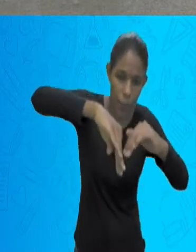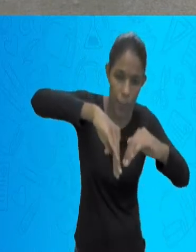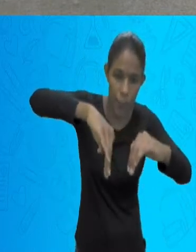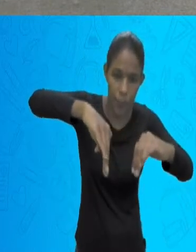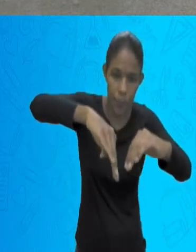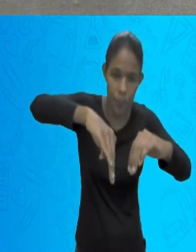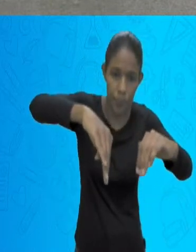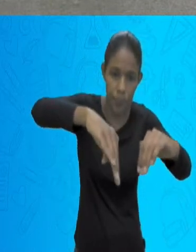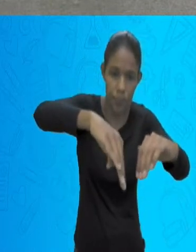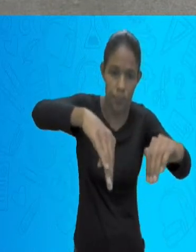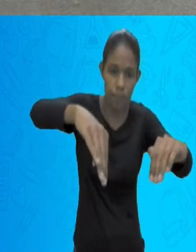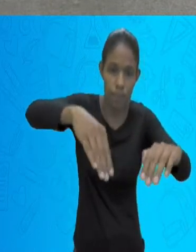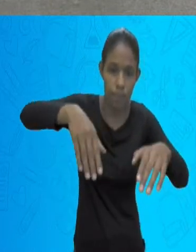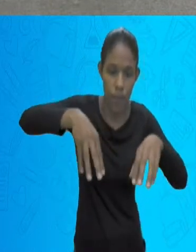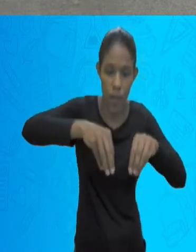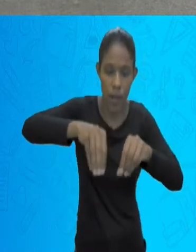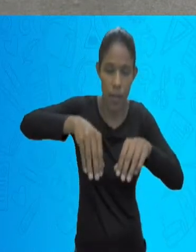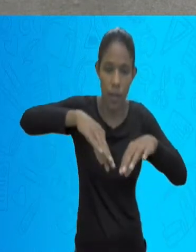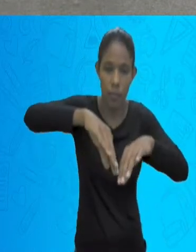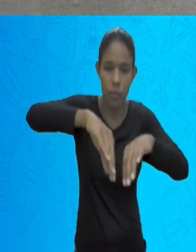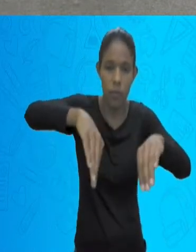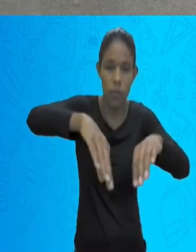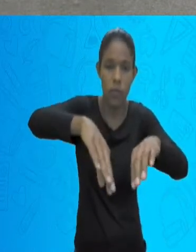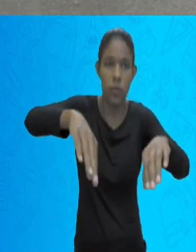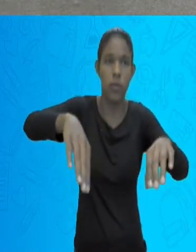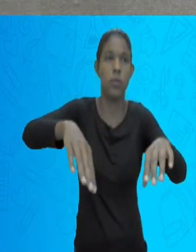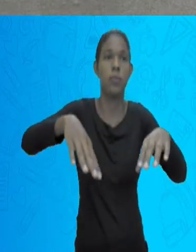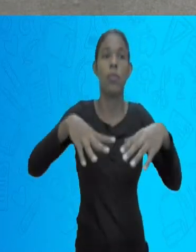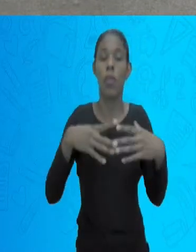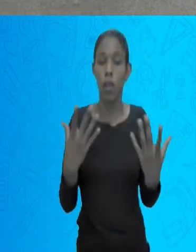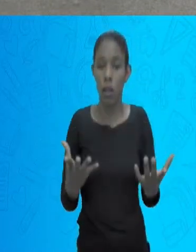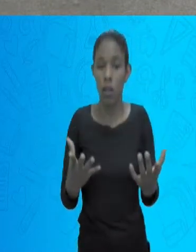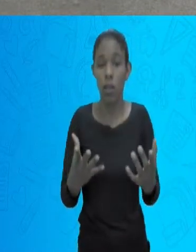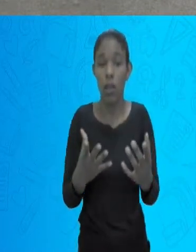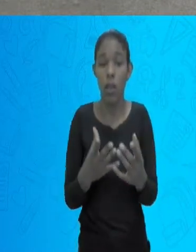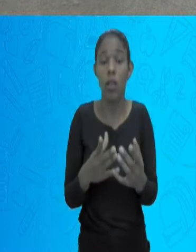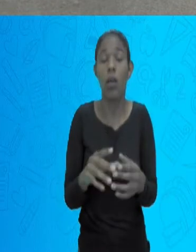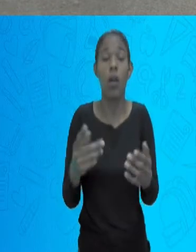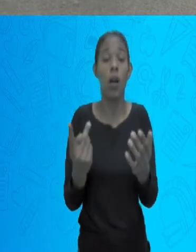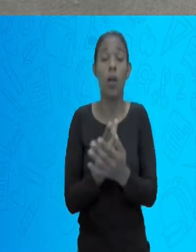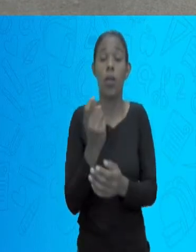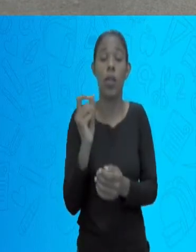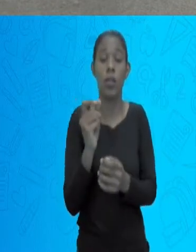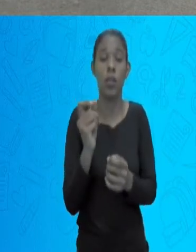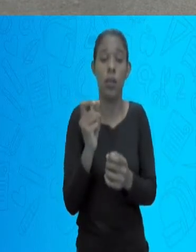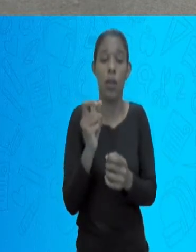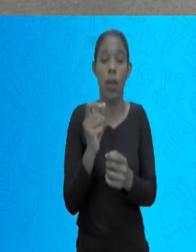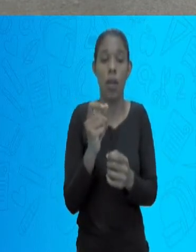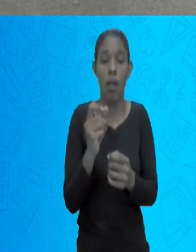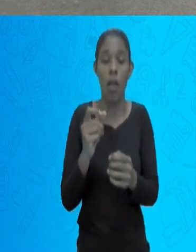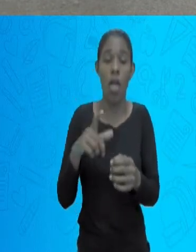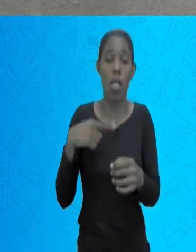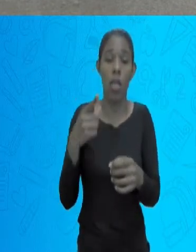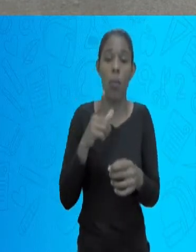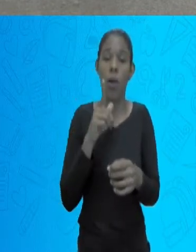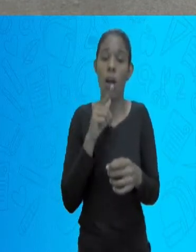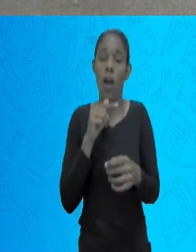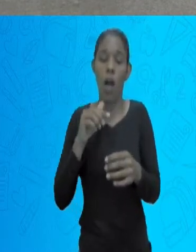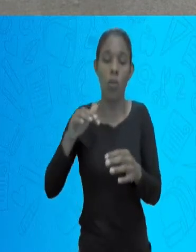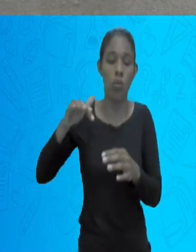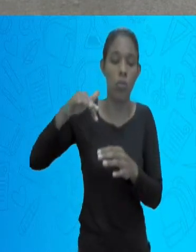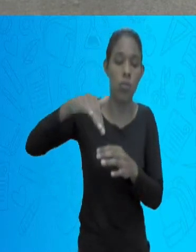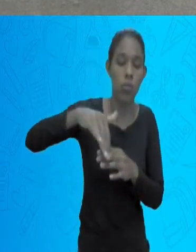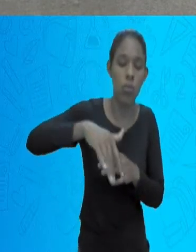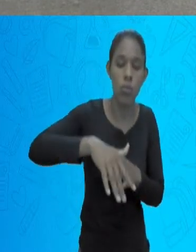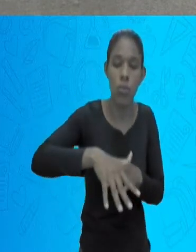consolida, ela esfria e formou essas cachoeiras que a gente chama que são as cataratas do Foz